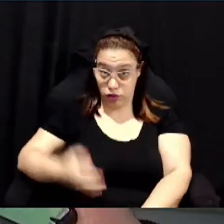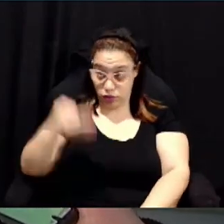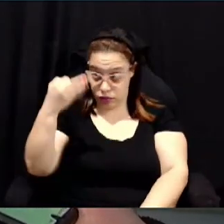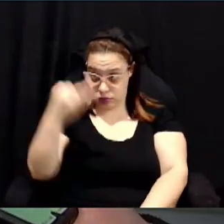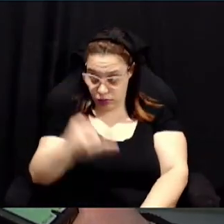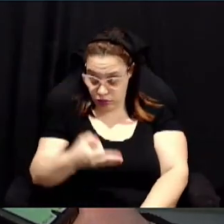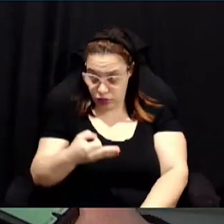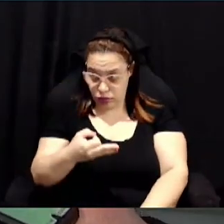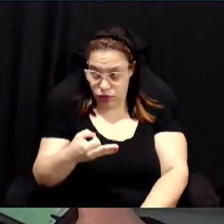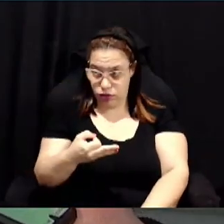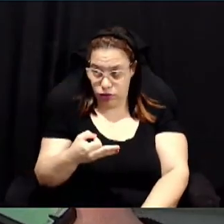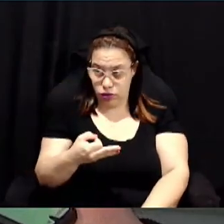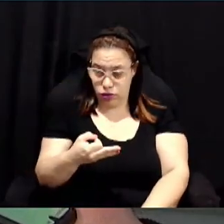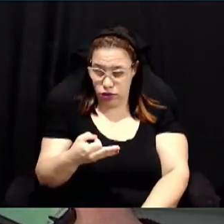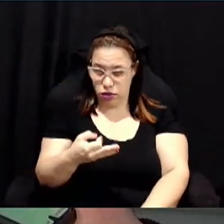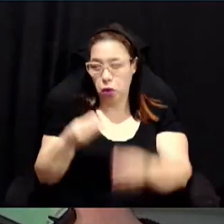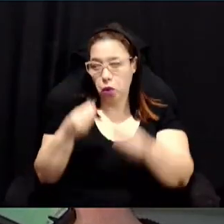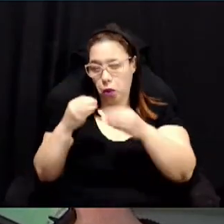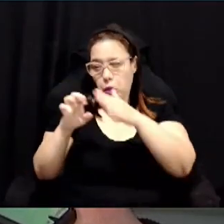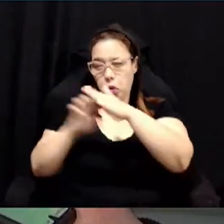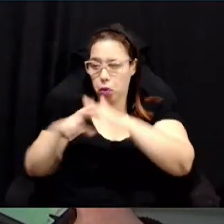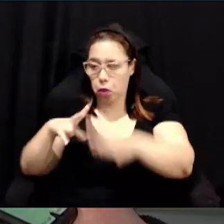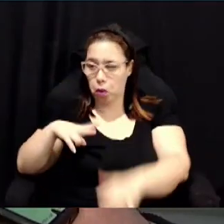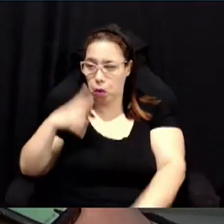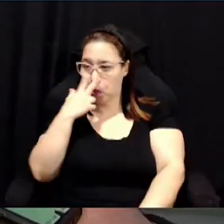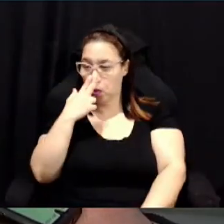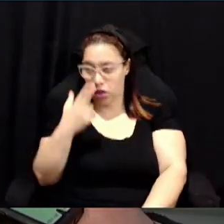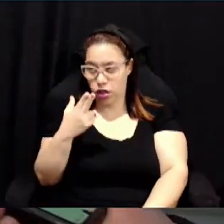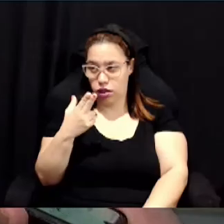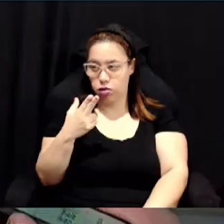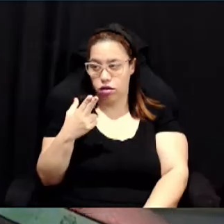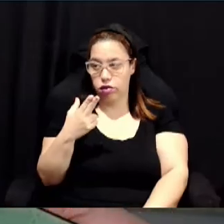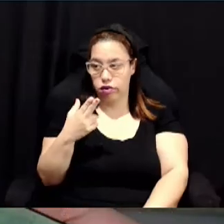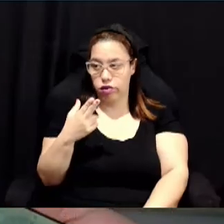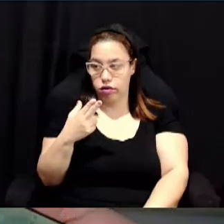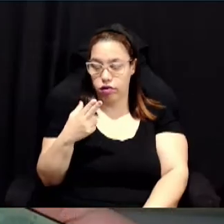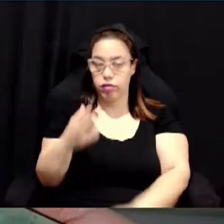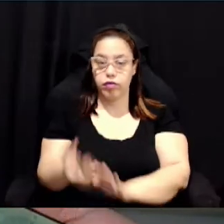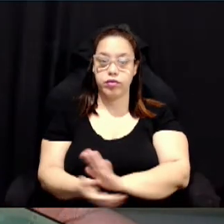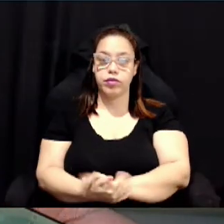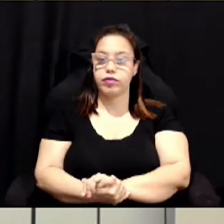se fosse uma empresa privada mesmo, de setor privado.